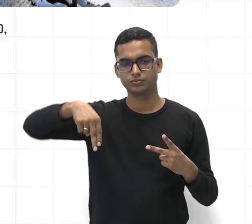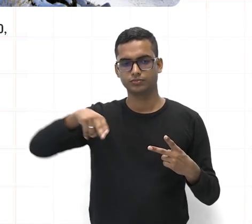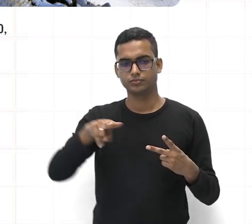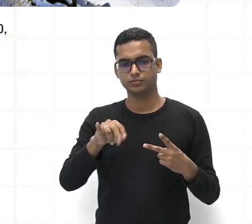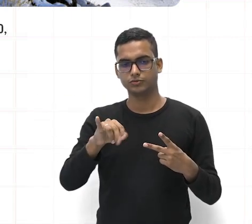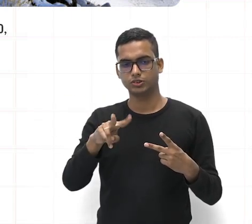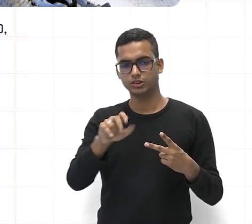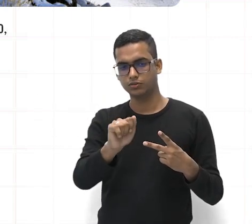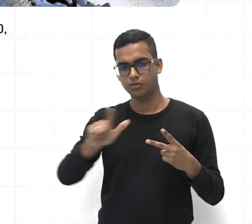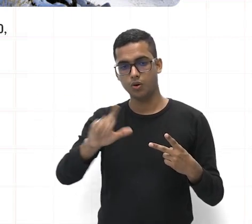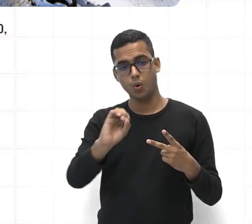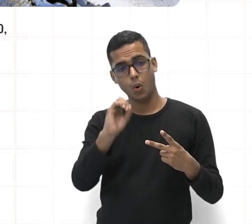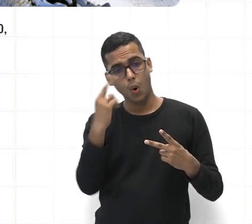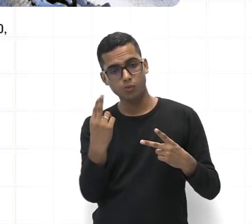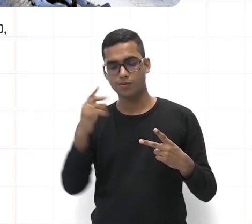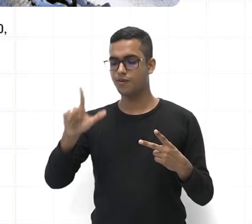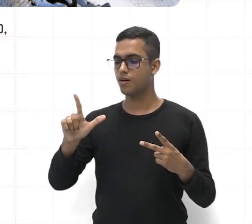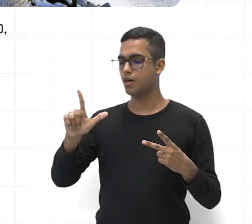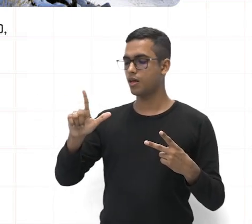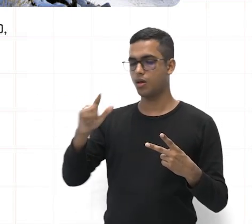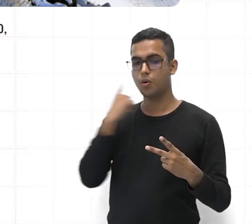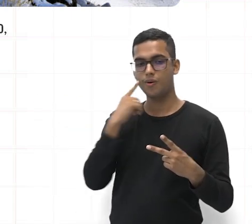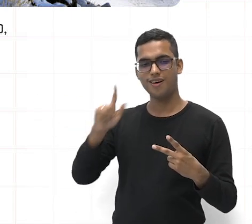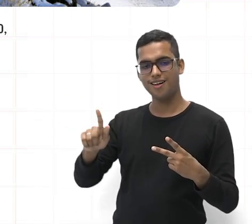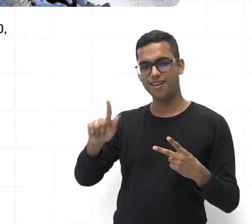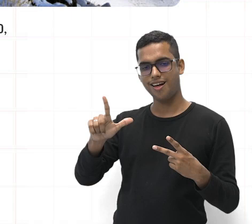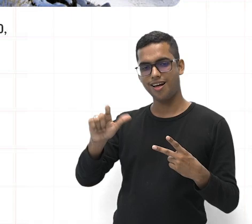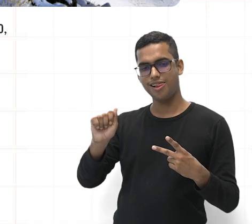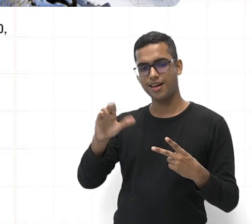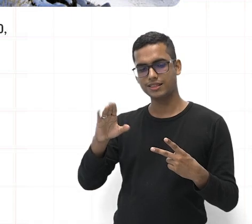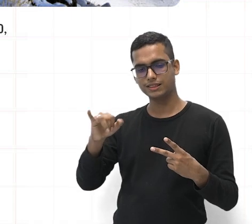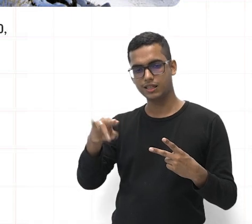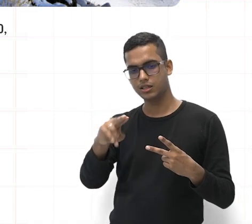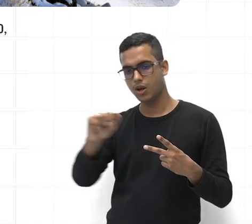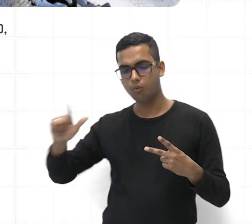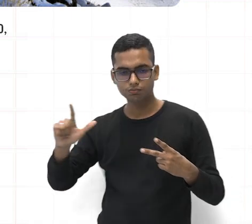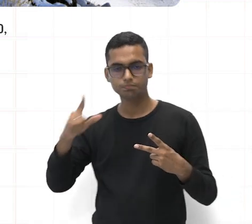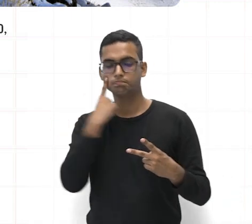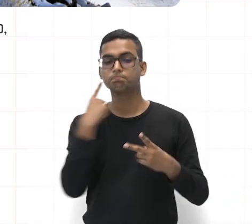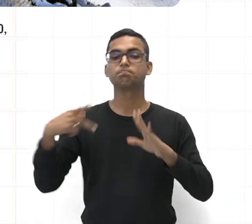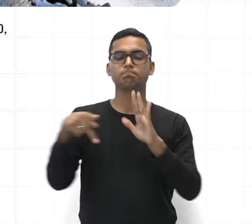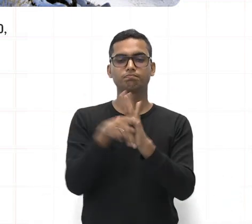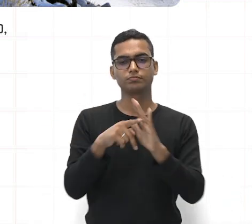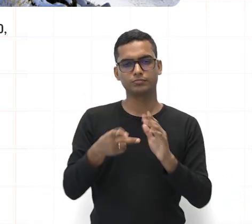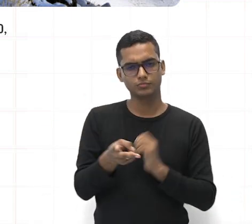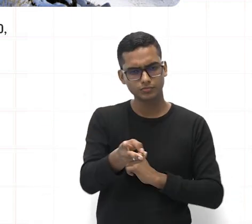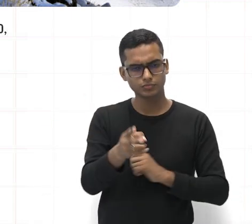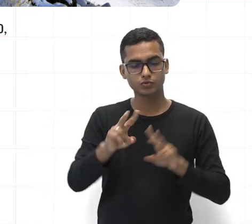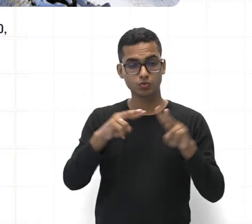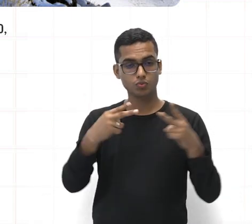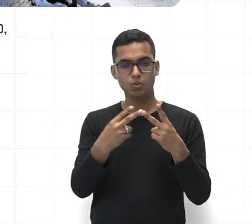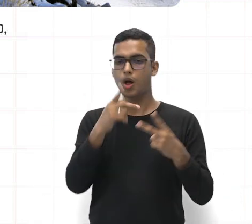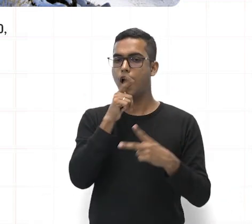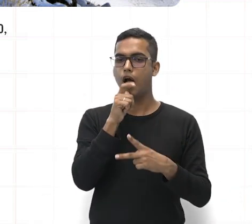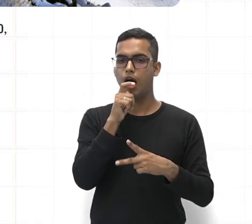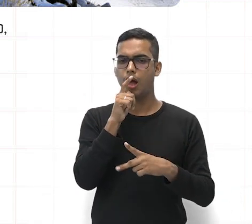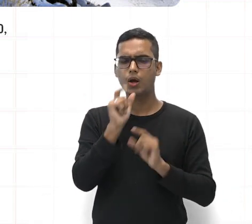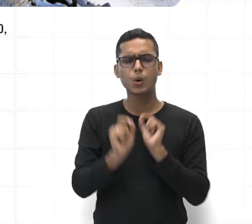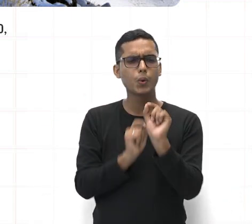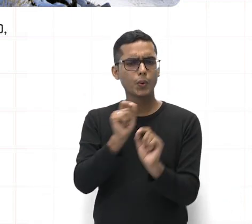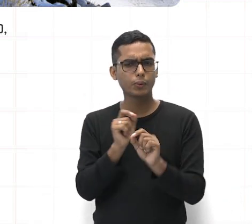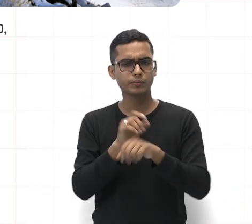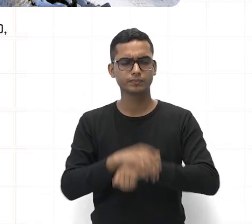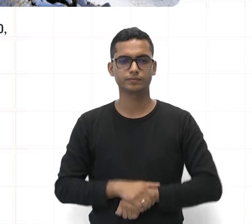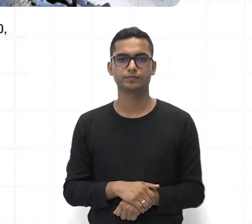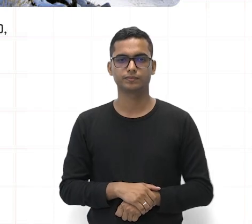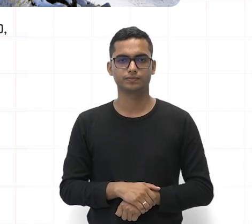ou glacial é aquele rio que ele é abastecido, que a variação do seu volume de água, ele está ali